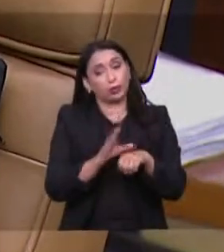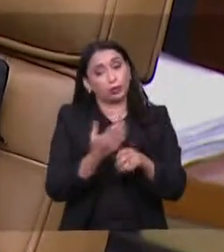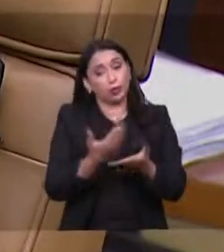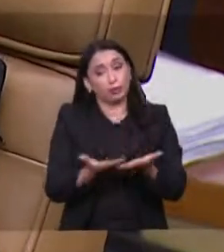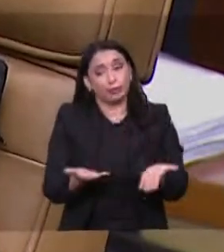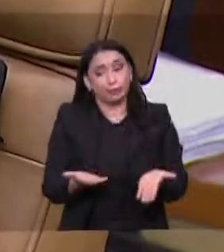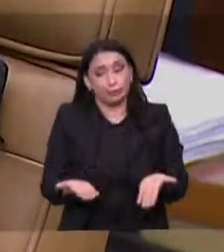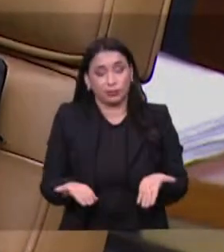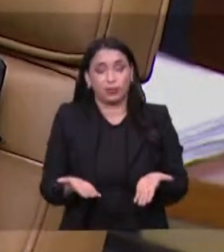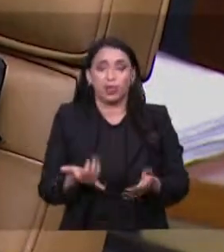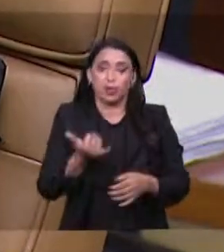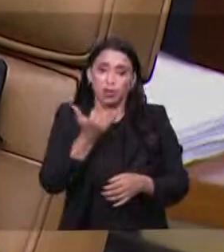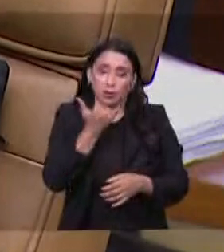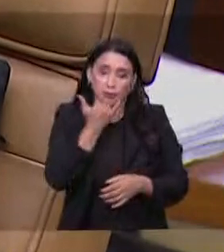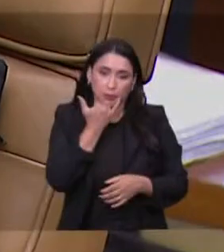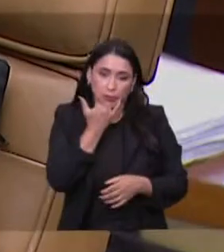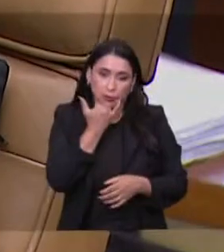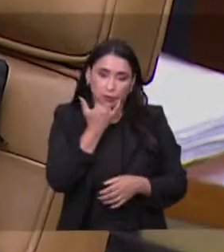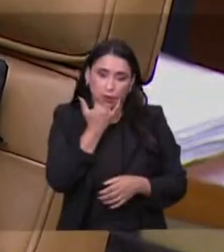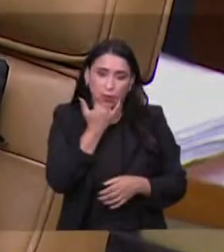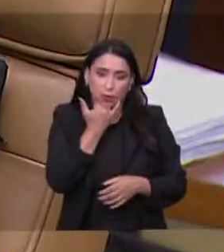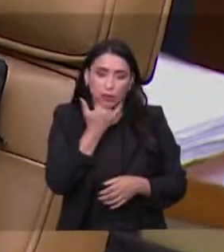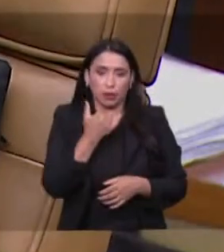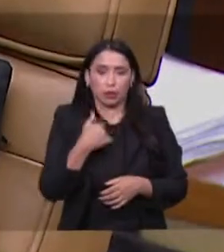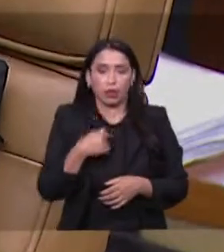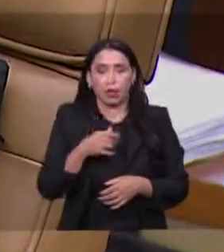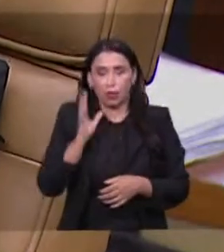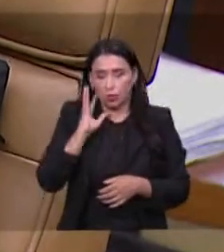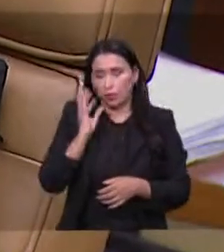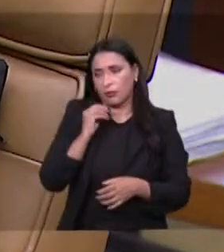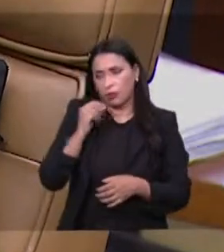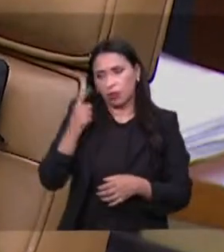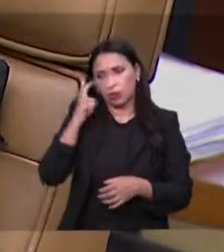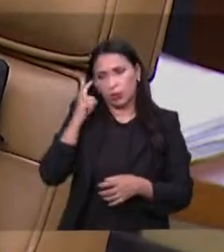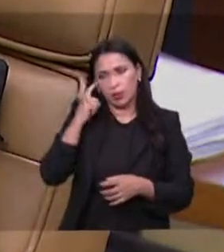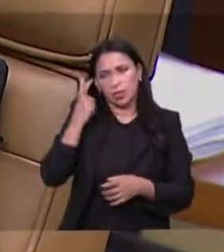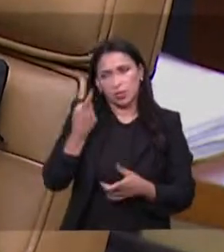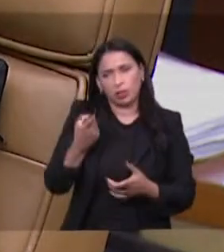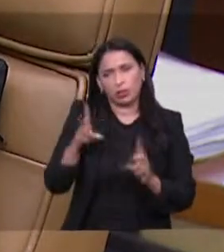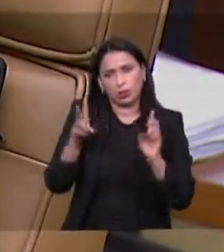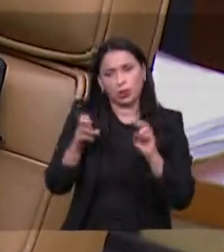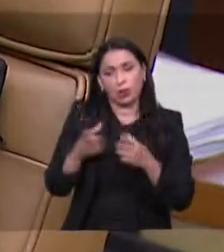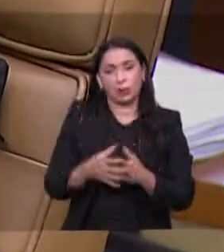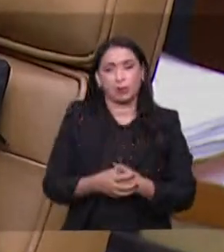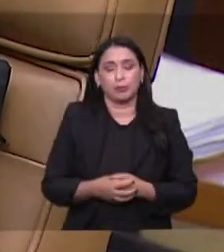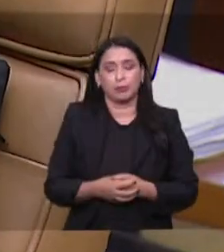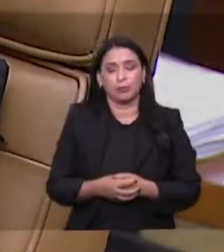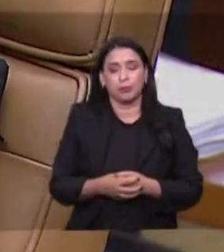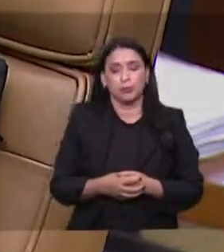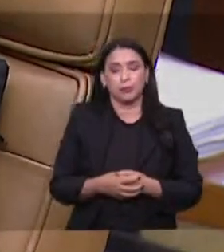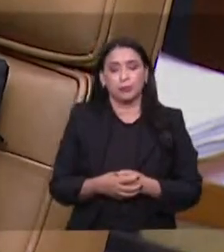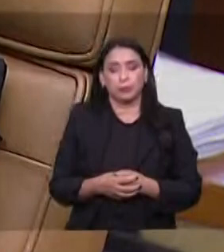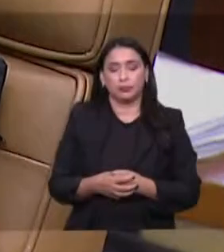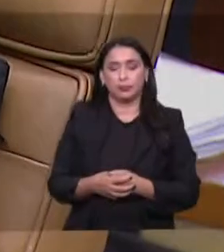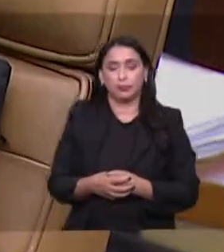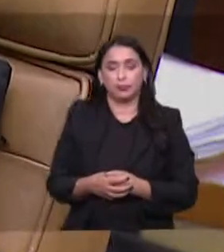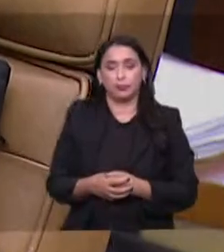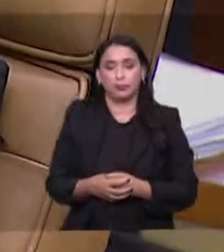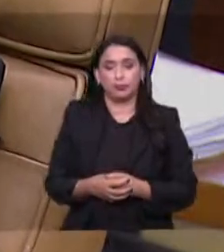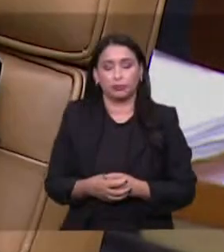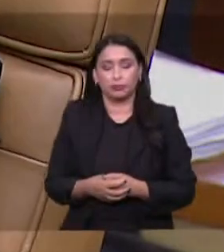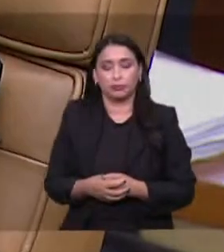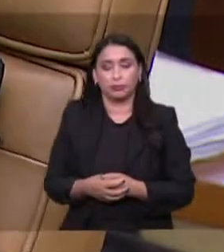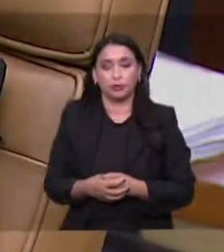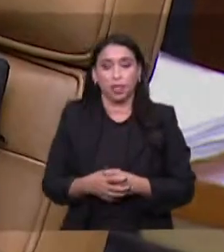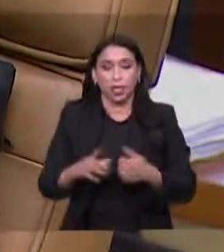abandonados. E peço reiteradas... Vou refletir sobre isso. Peço reiteradas vênias a Vossa Excelência. Aqui, senhora presidente,